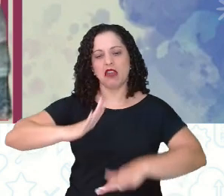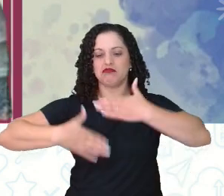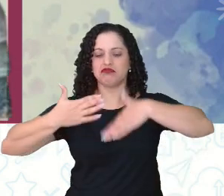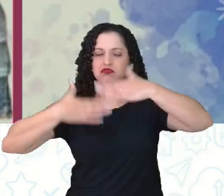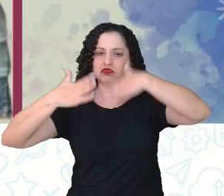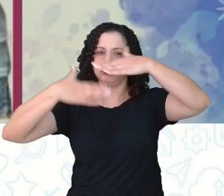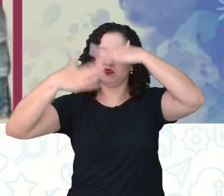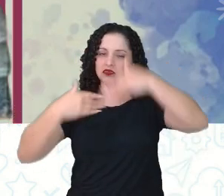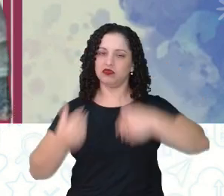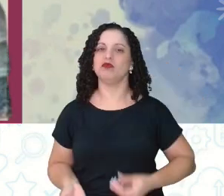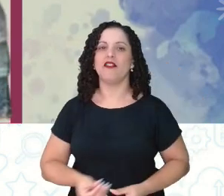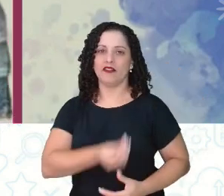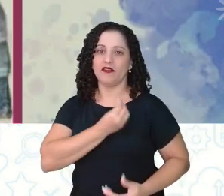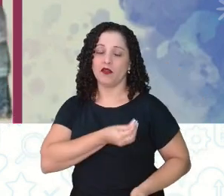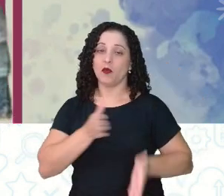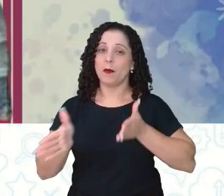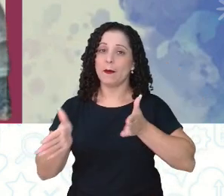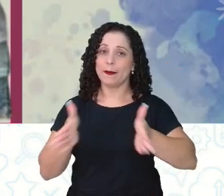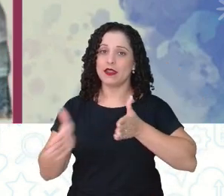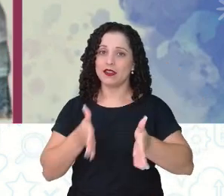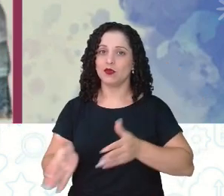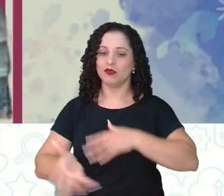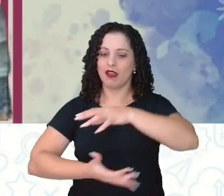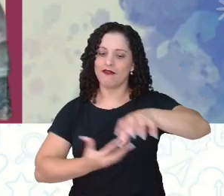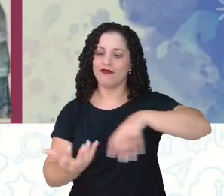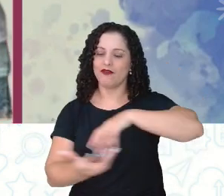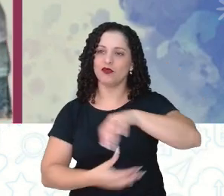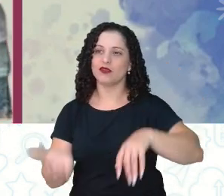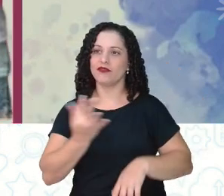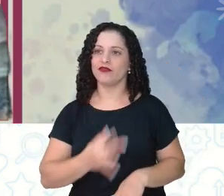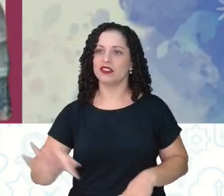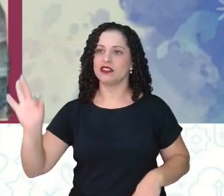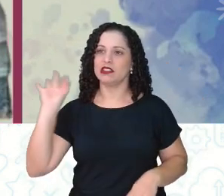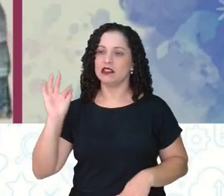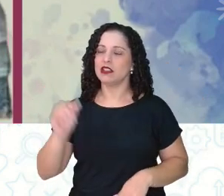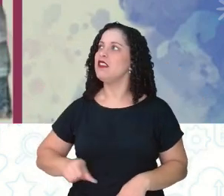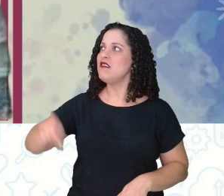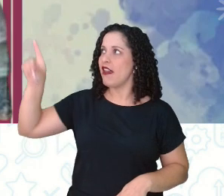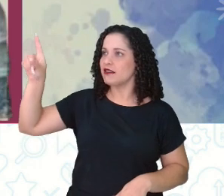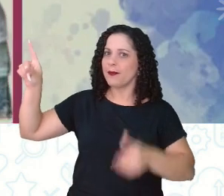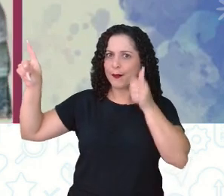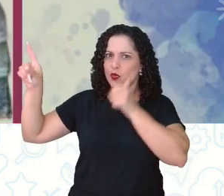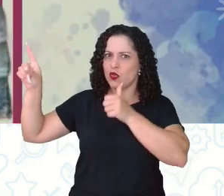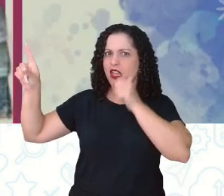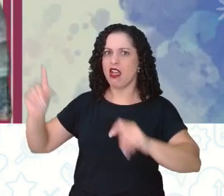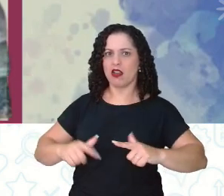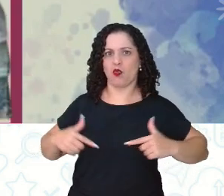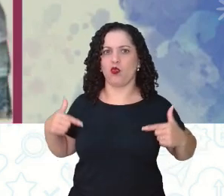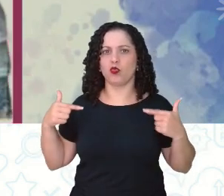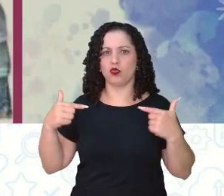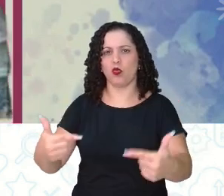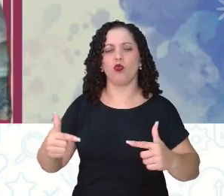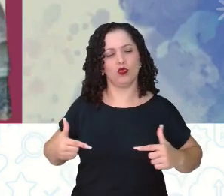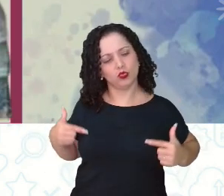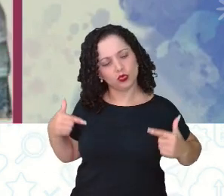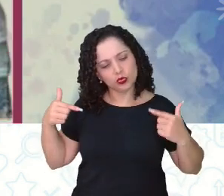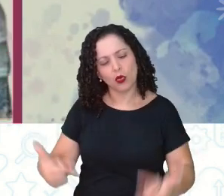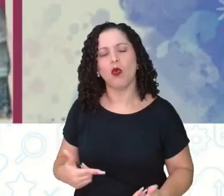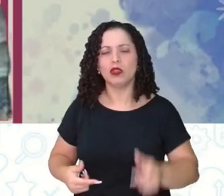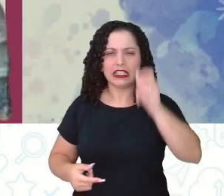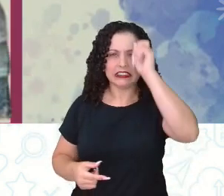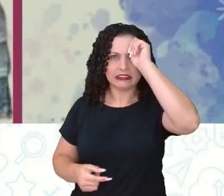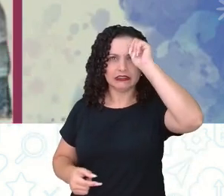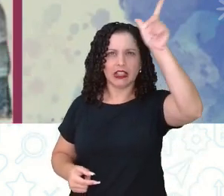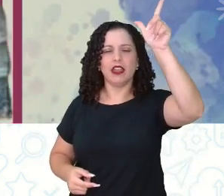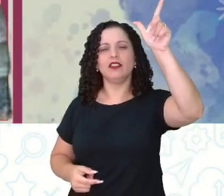nesse momento aí, da Revolução Francesa, onde ela lutou por ideais, muito importantes, assim. Ela